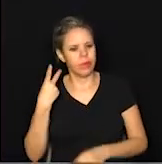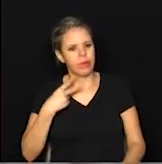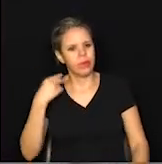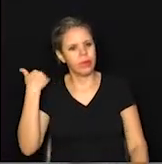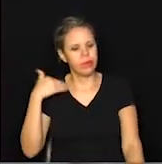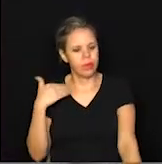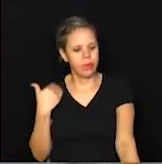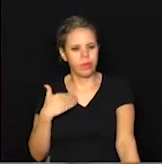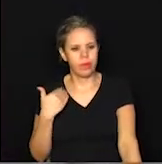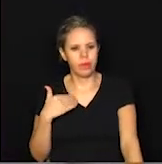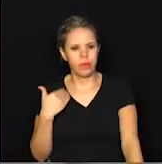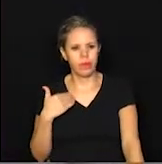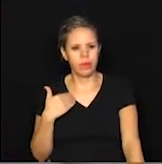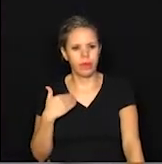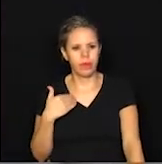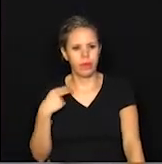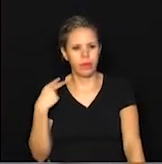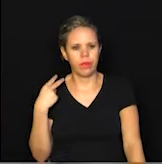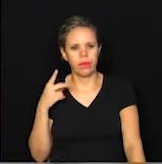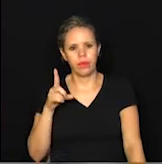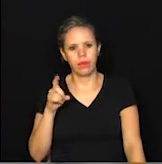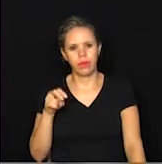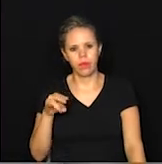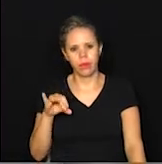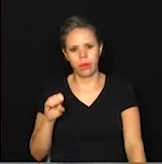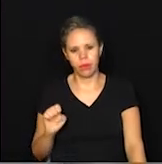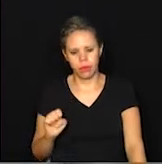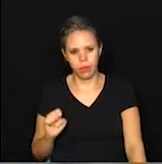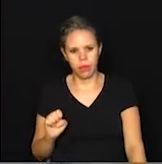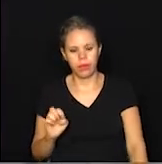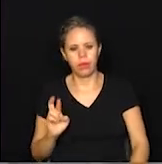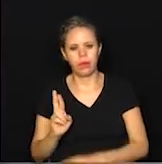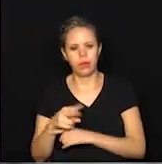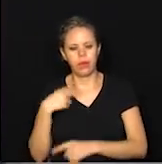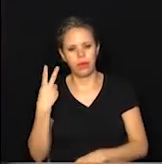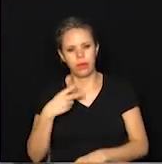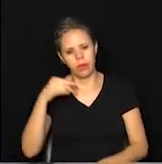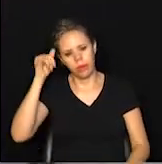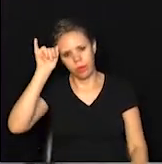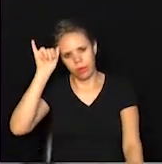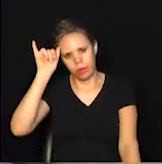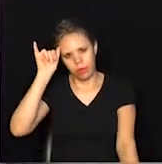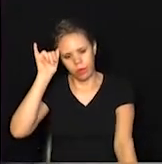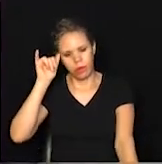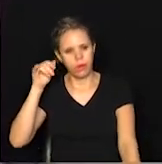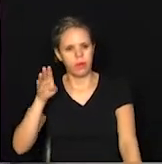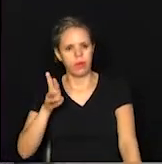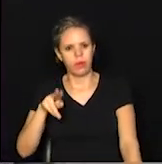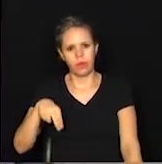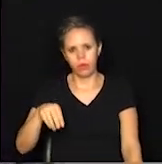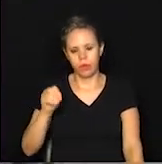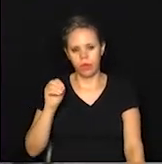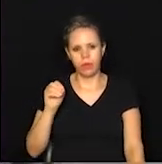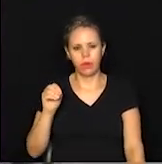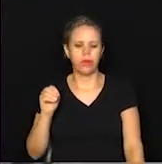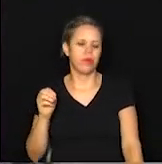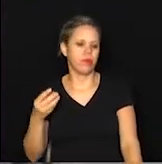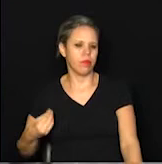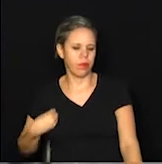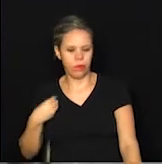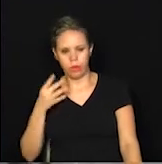Mariana Conte, a Denise, representando o vereador Paulo Búfalo, o Bruno, que aqui está